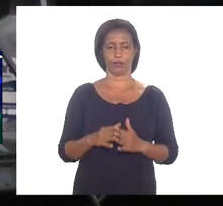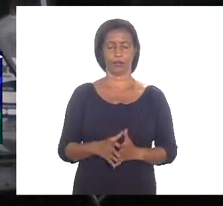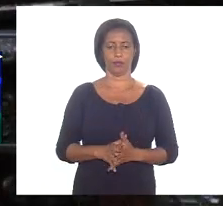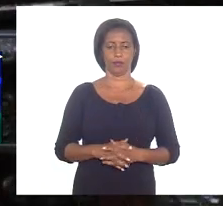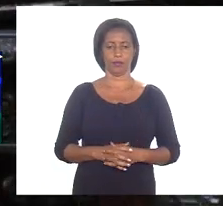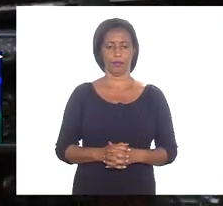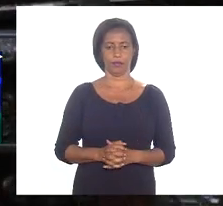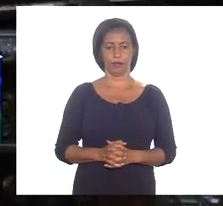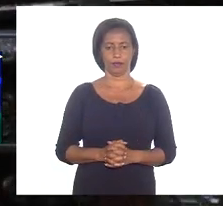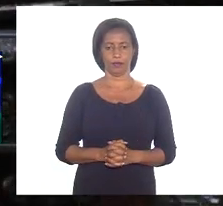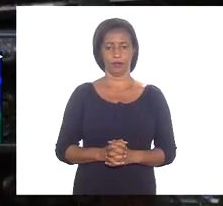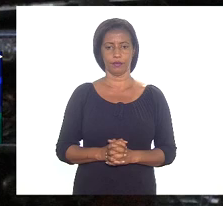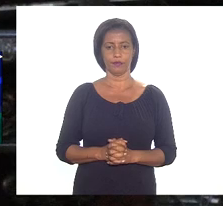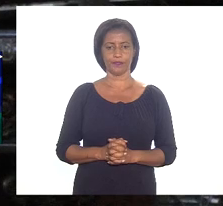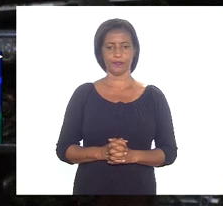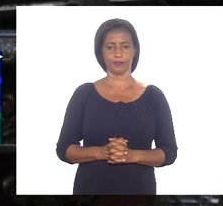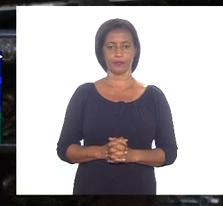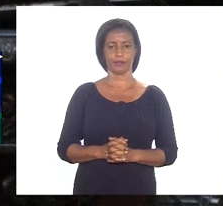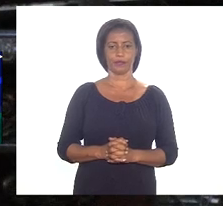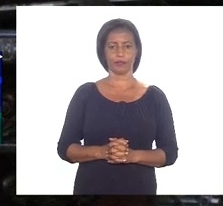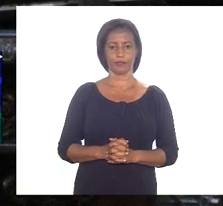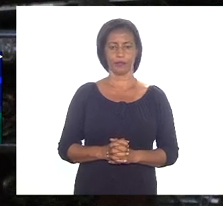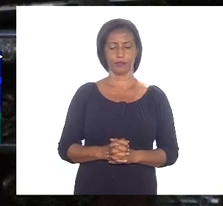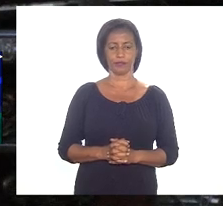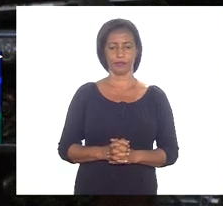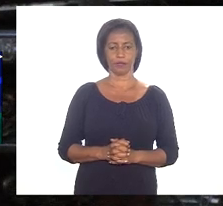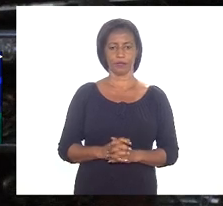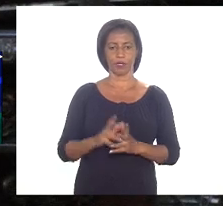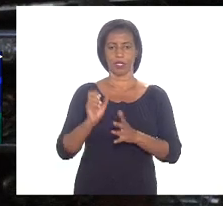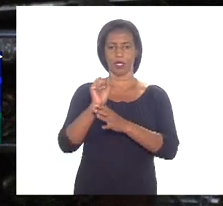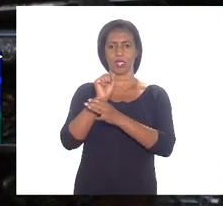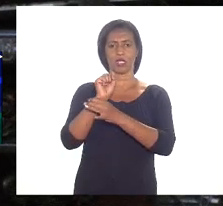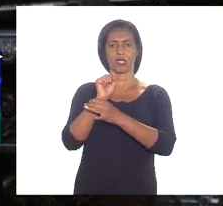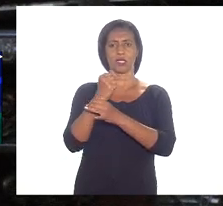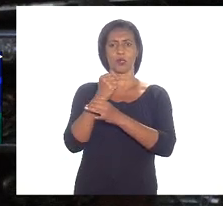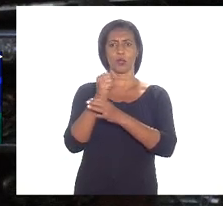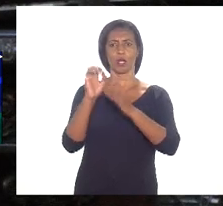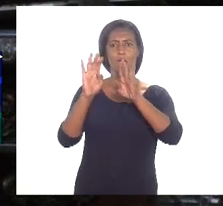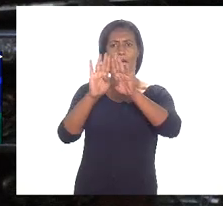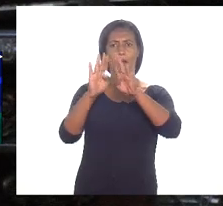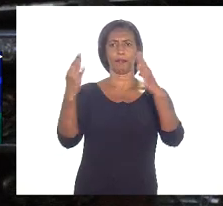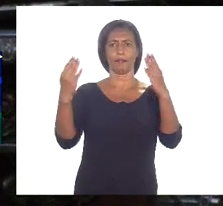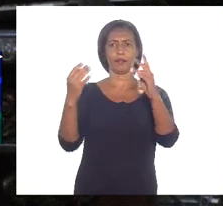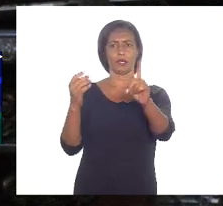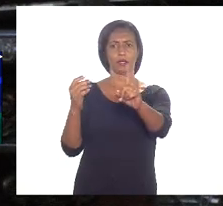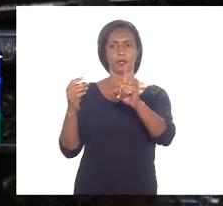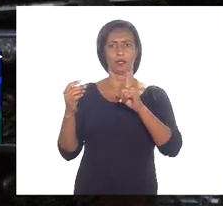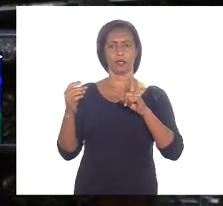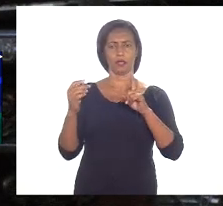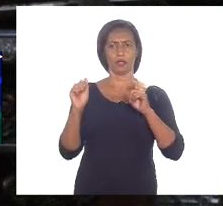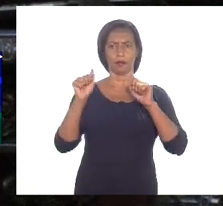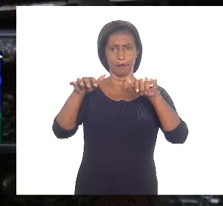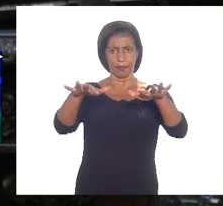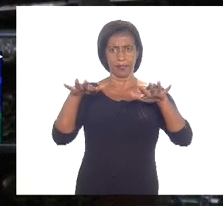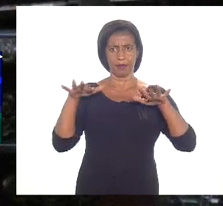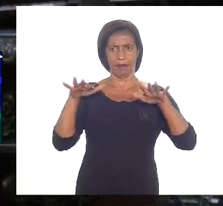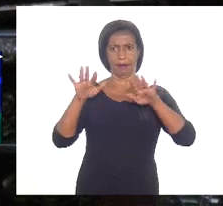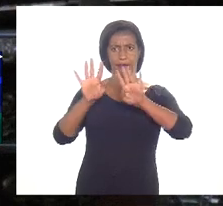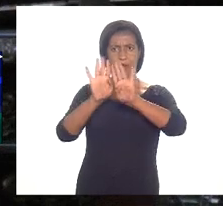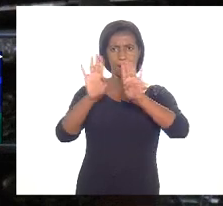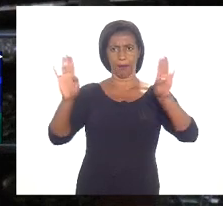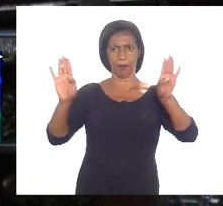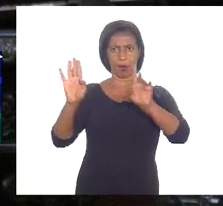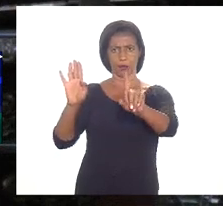tá entrando ali nesse instante ali segurança para abrir lá por favor Plenário Oi